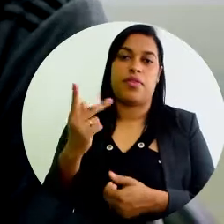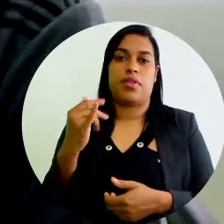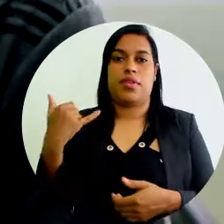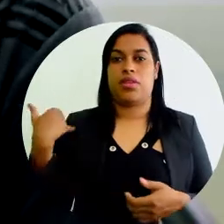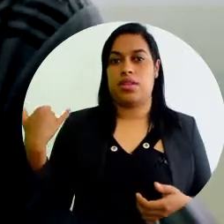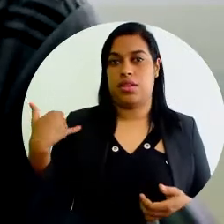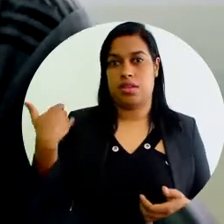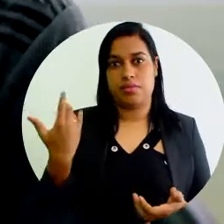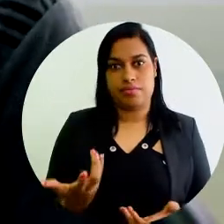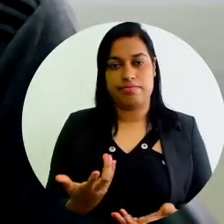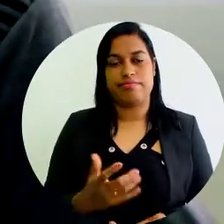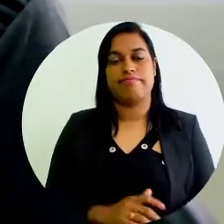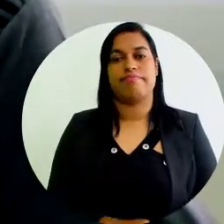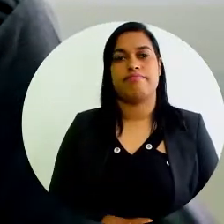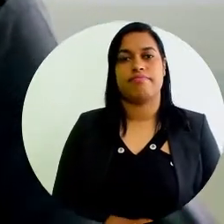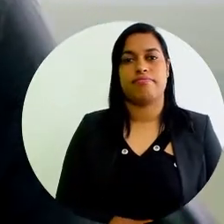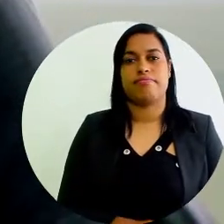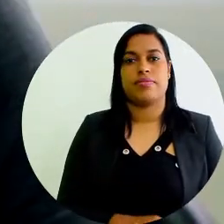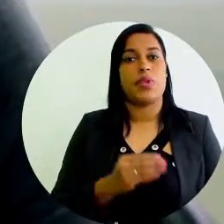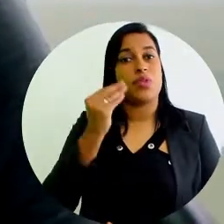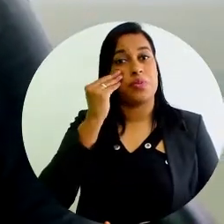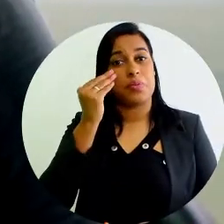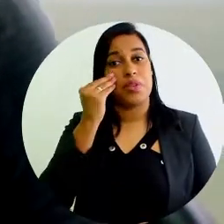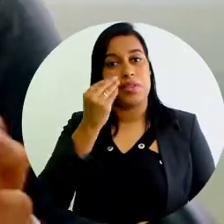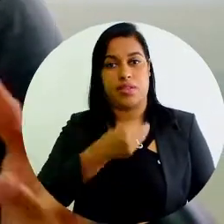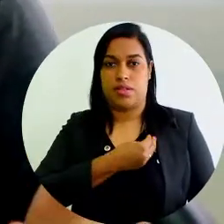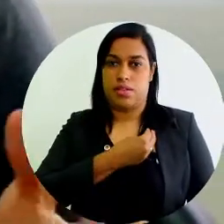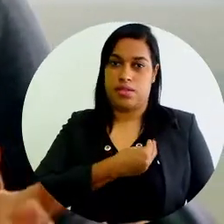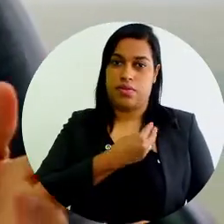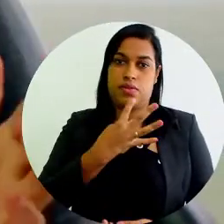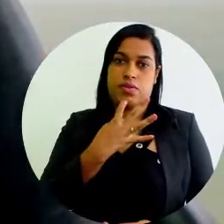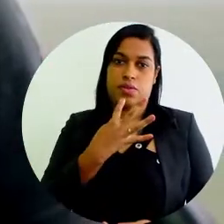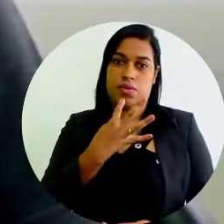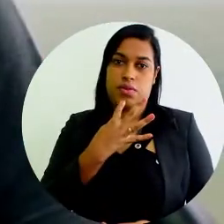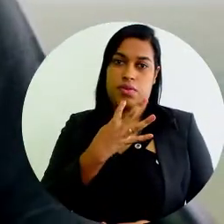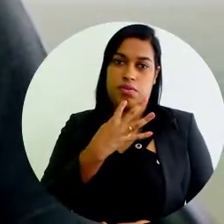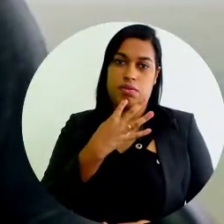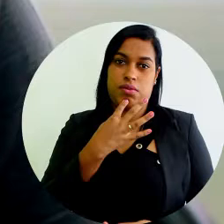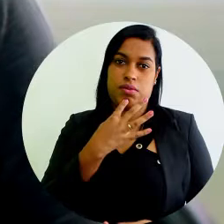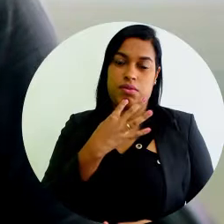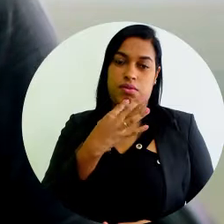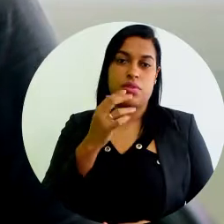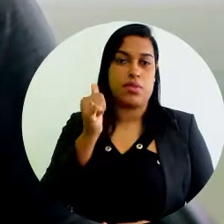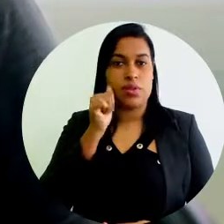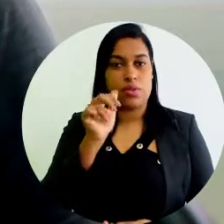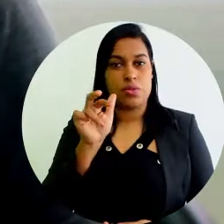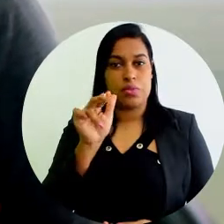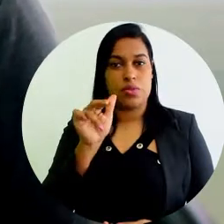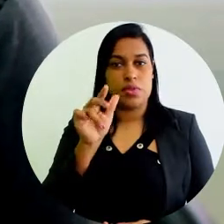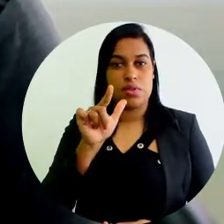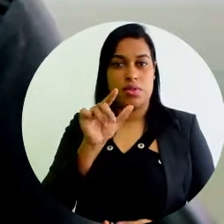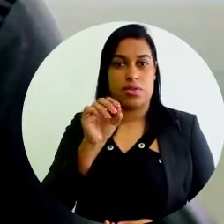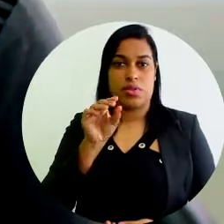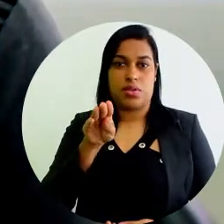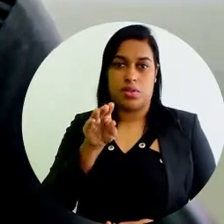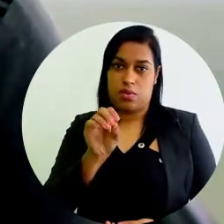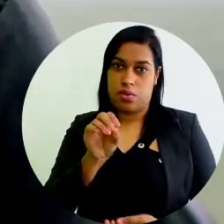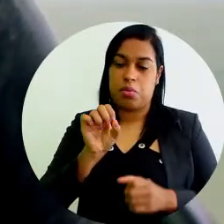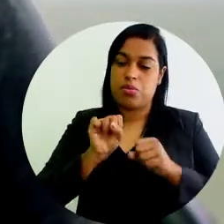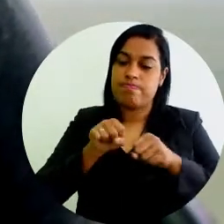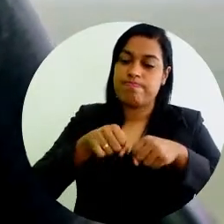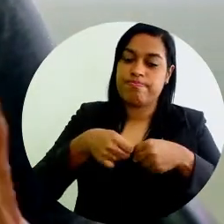uma jovem na idade dela, diante da experiência que ela viveu. Elas são conhecidas como as meninas